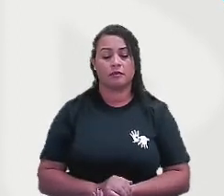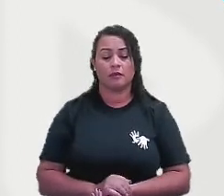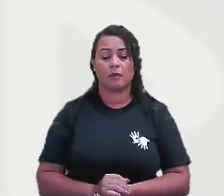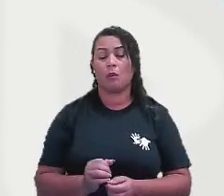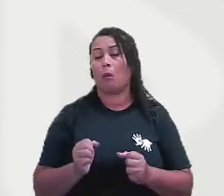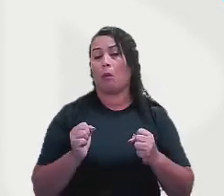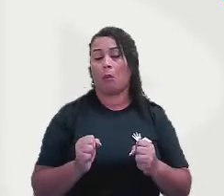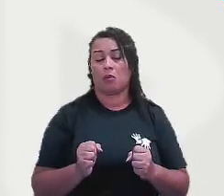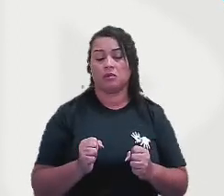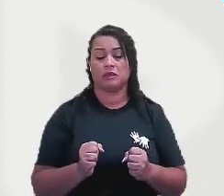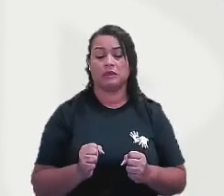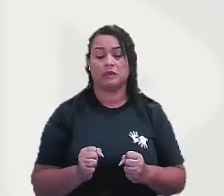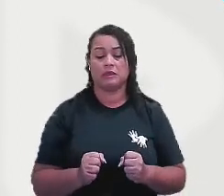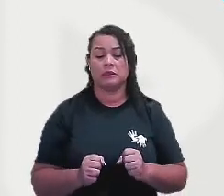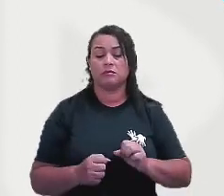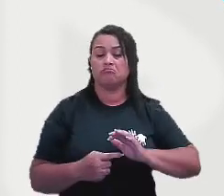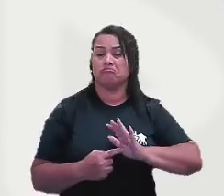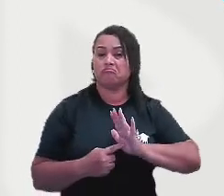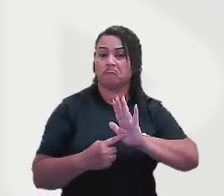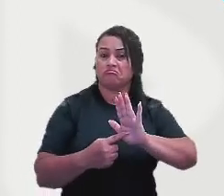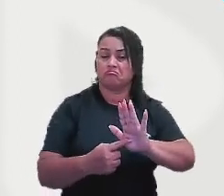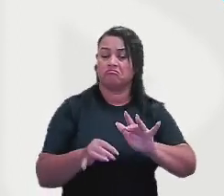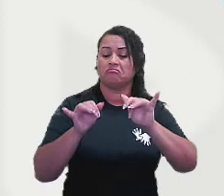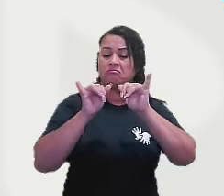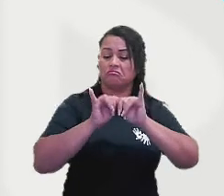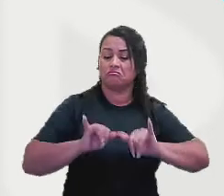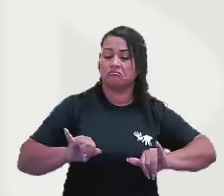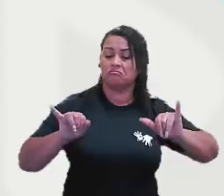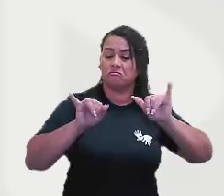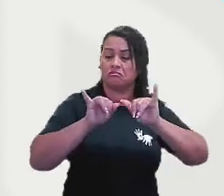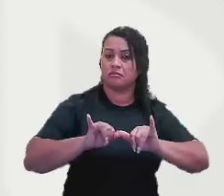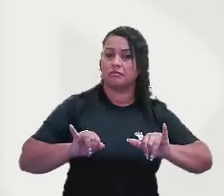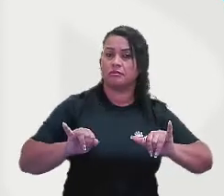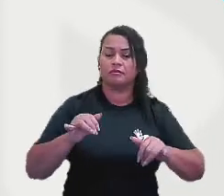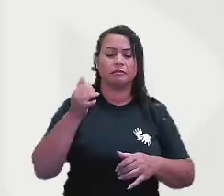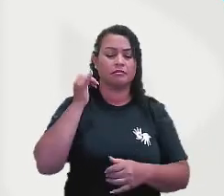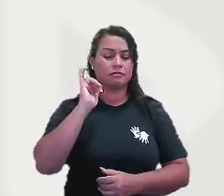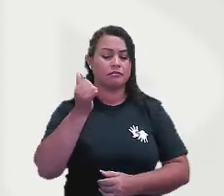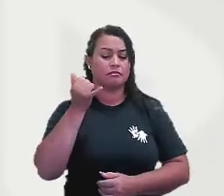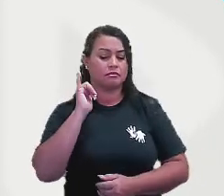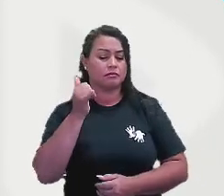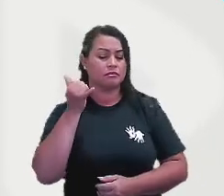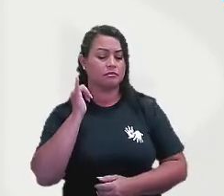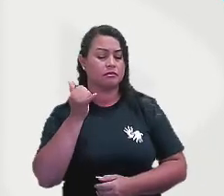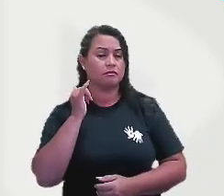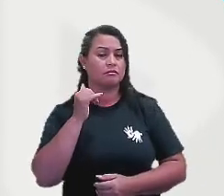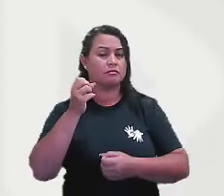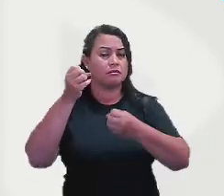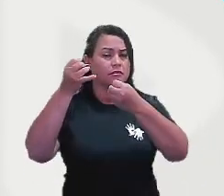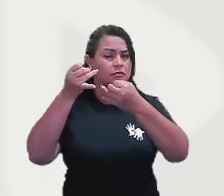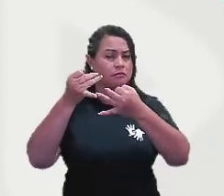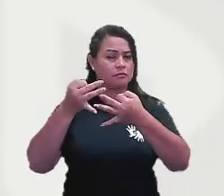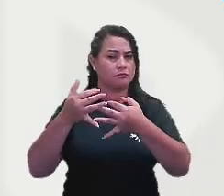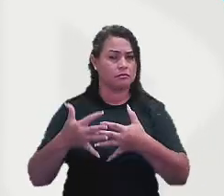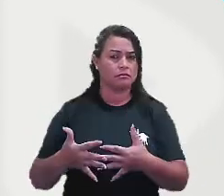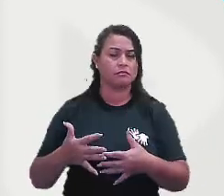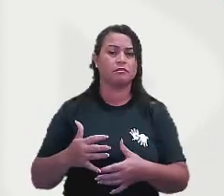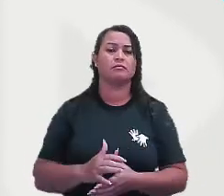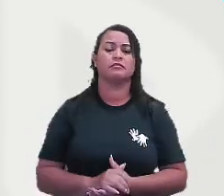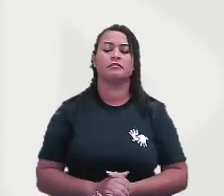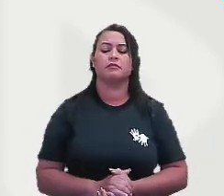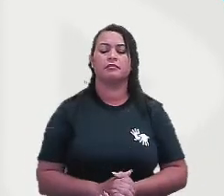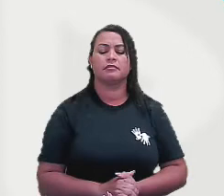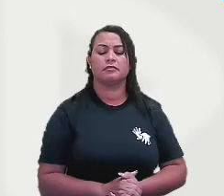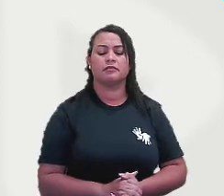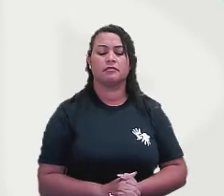Pode ser expositivo, informativo, narrativos ou também textos